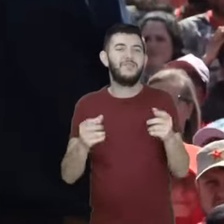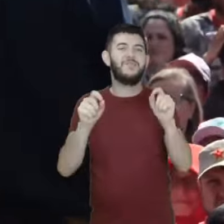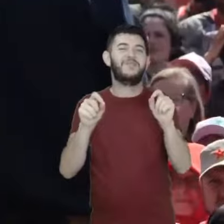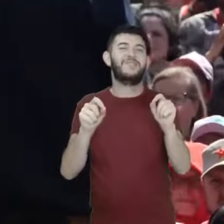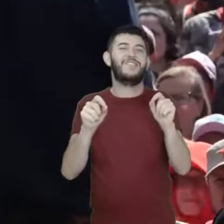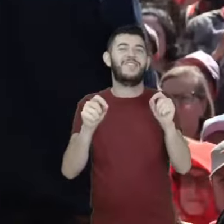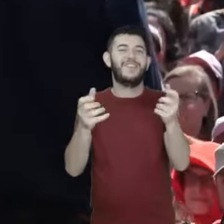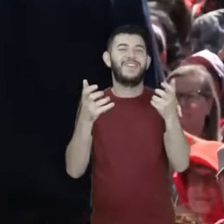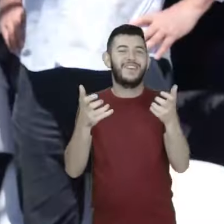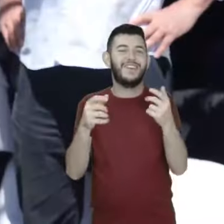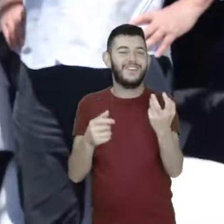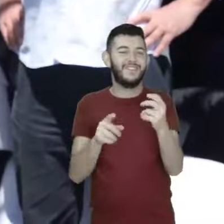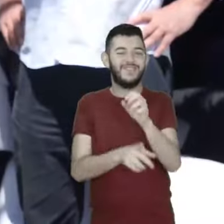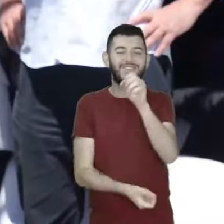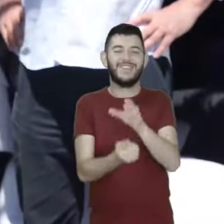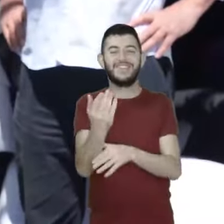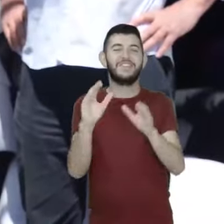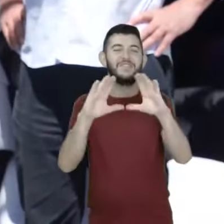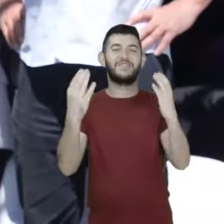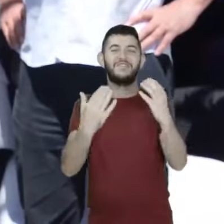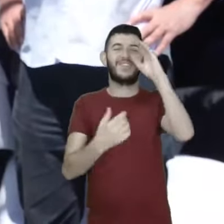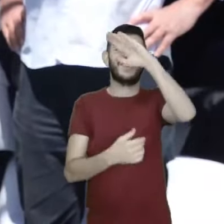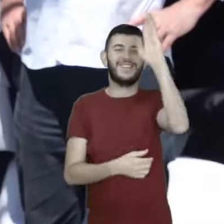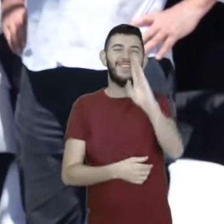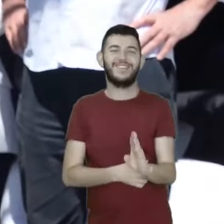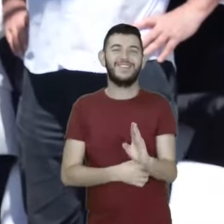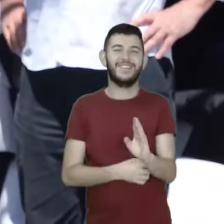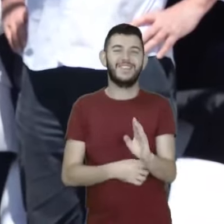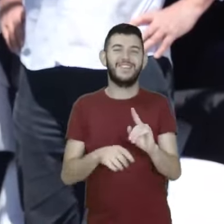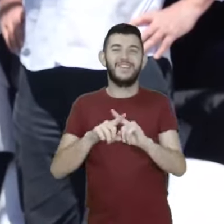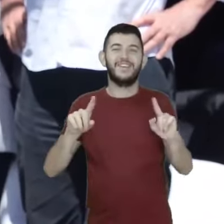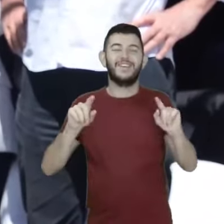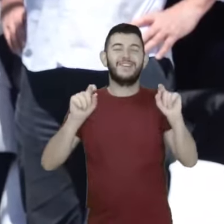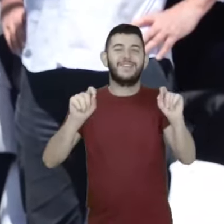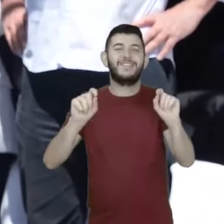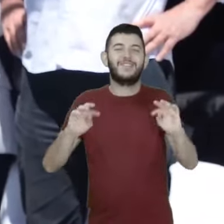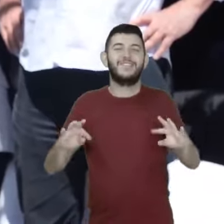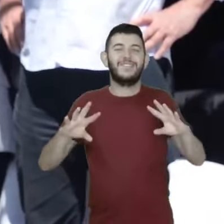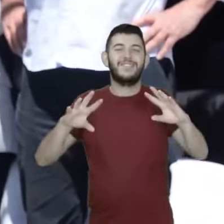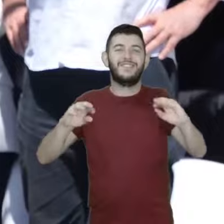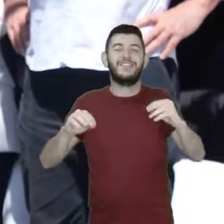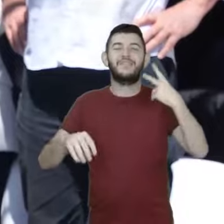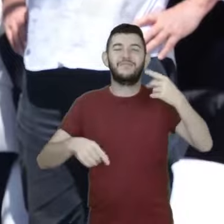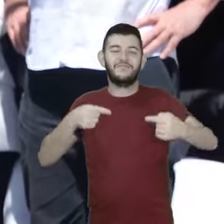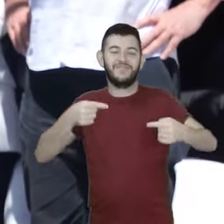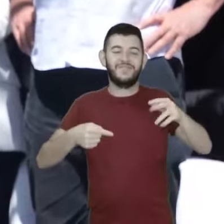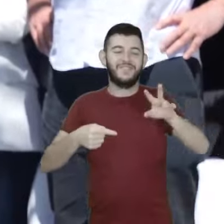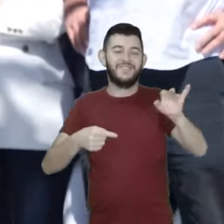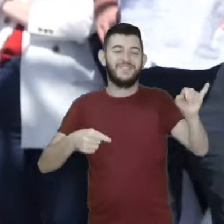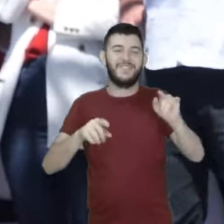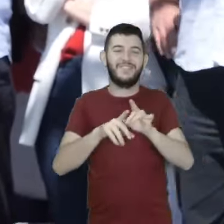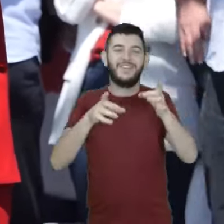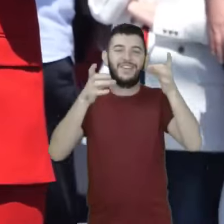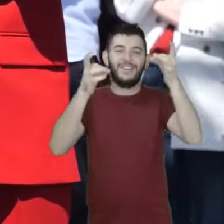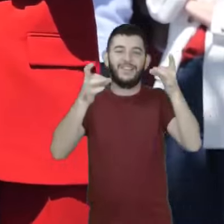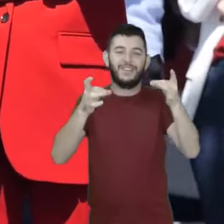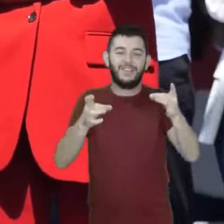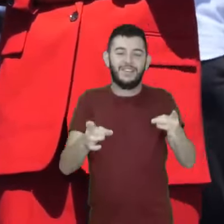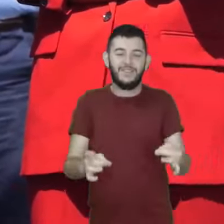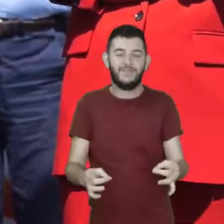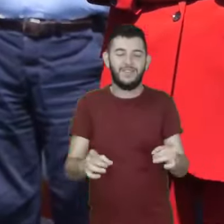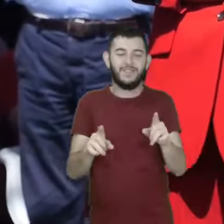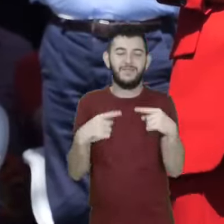outra vez. Todas as políticas públicas serão definidas em reunião, sabe? Que a gente